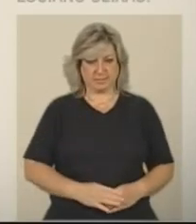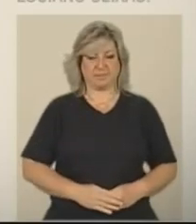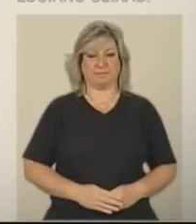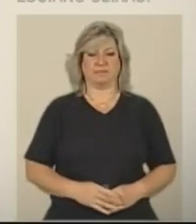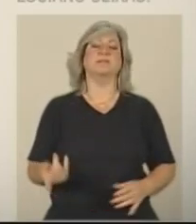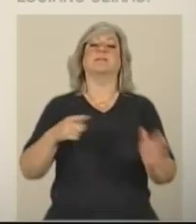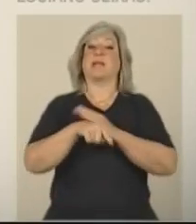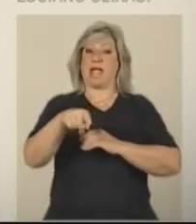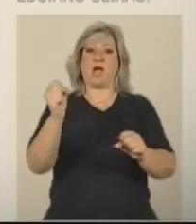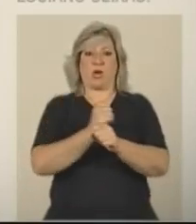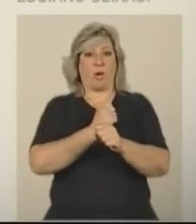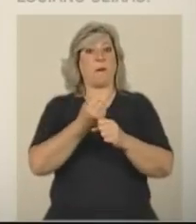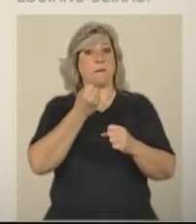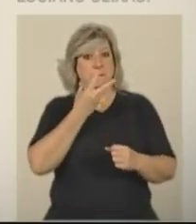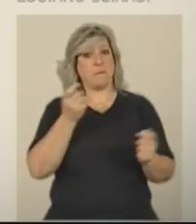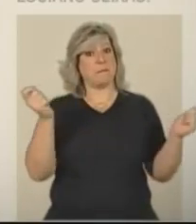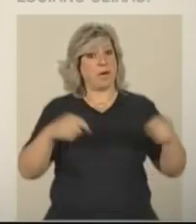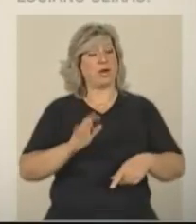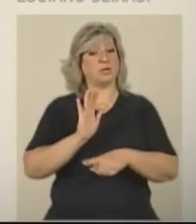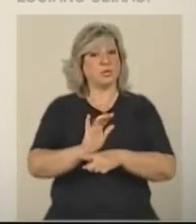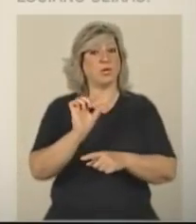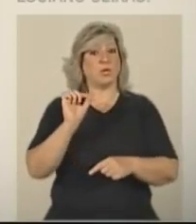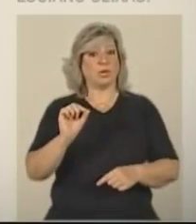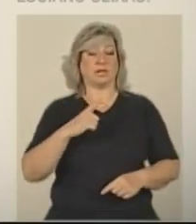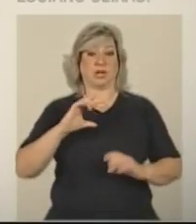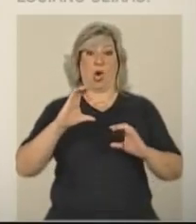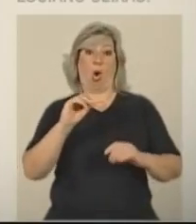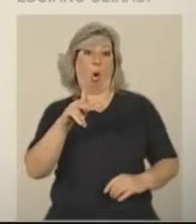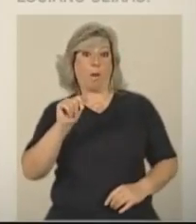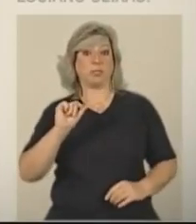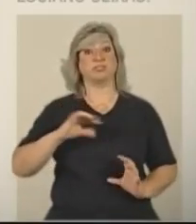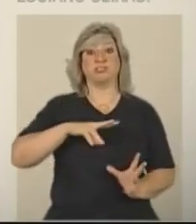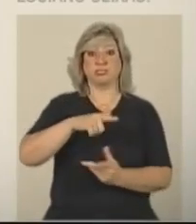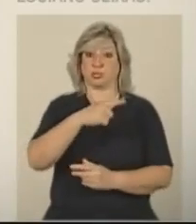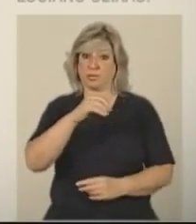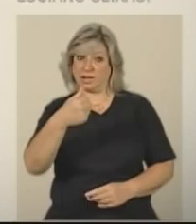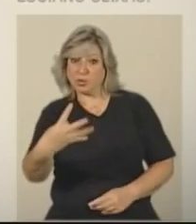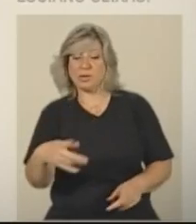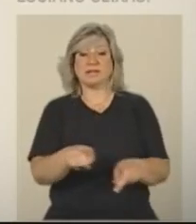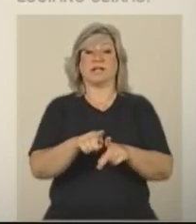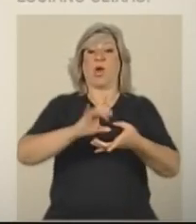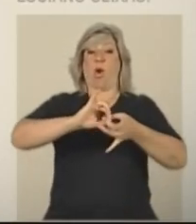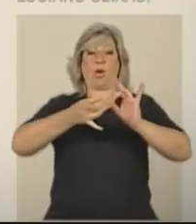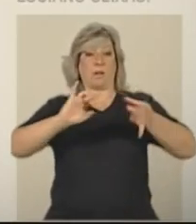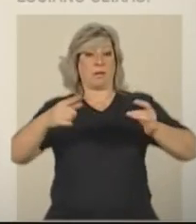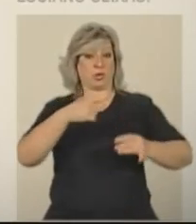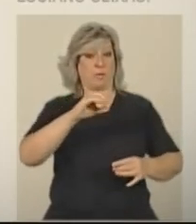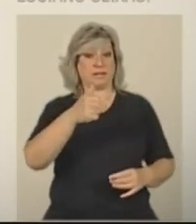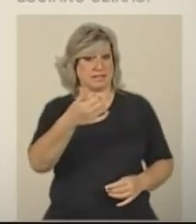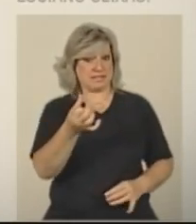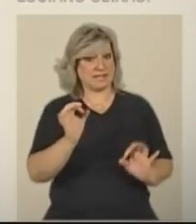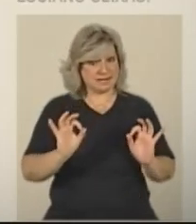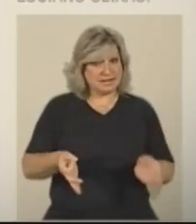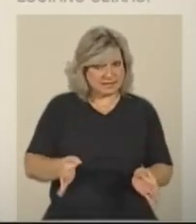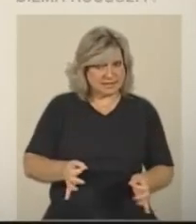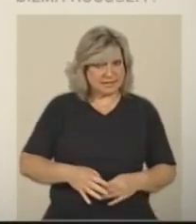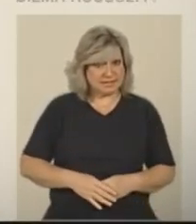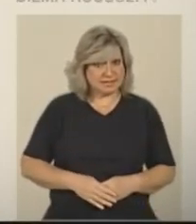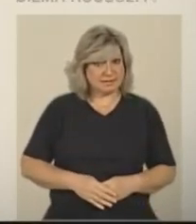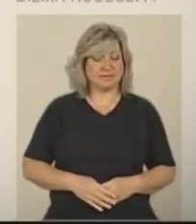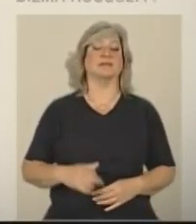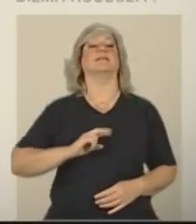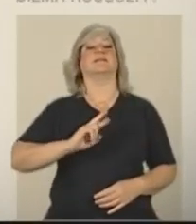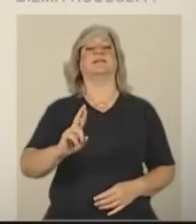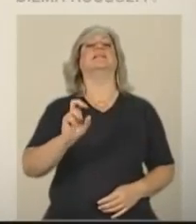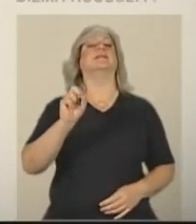Essa infraestrutura pode ajudar na realização de grandes eventos, como a Copa de 2014 e as Olimpíadas de 2016?